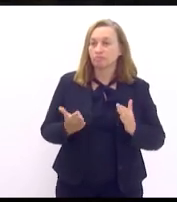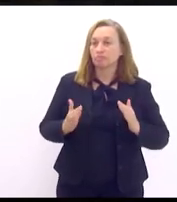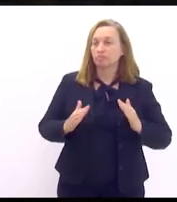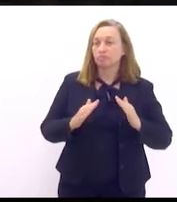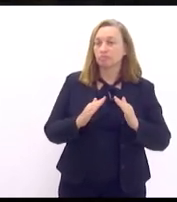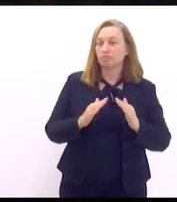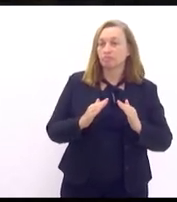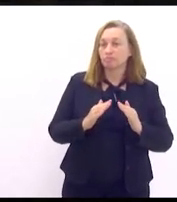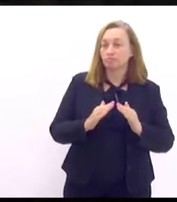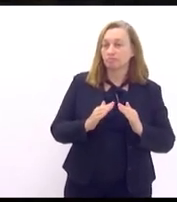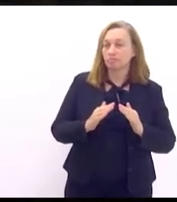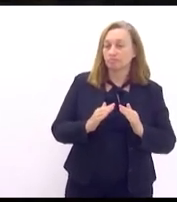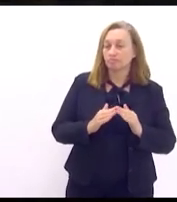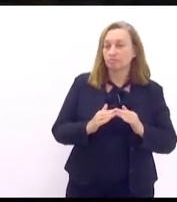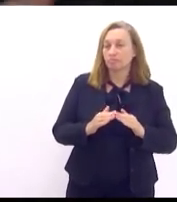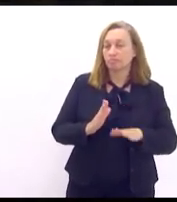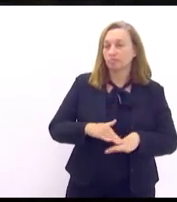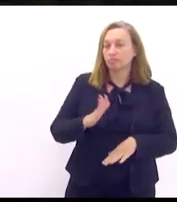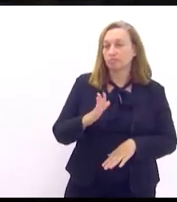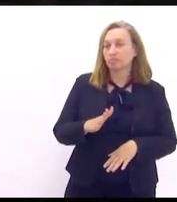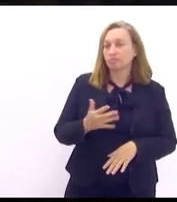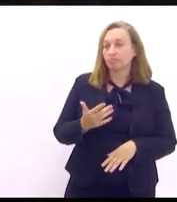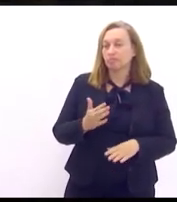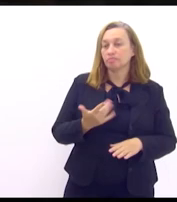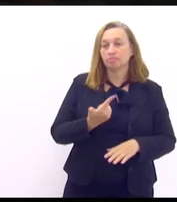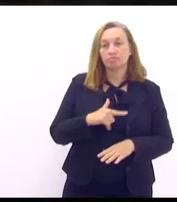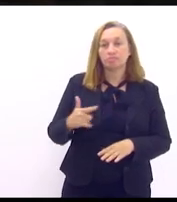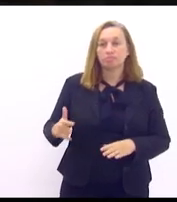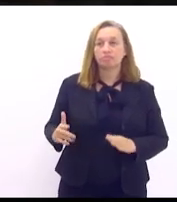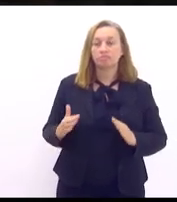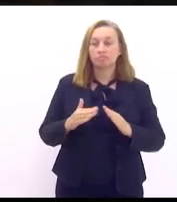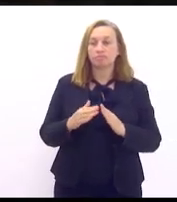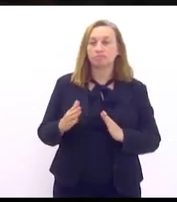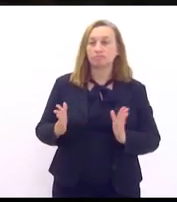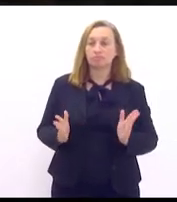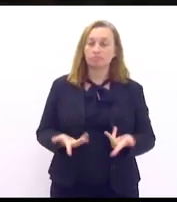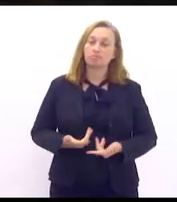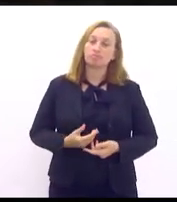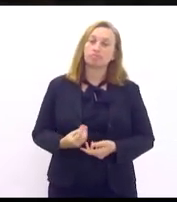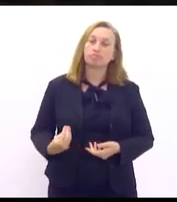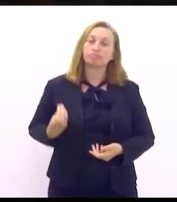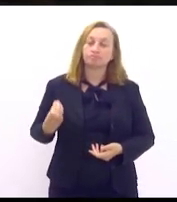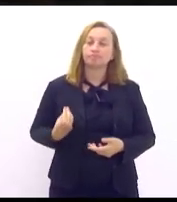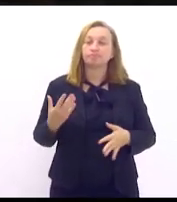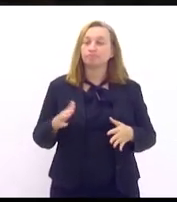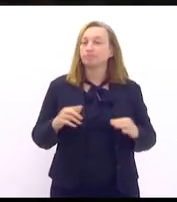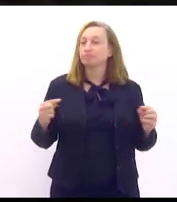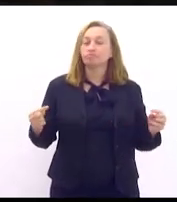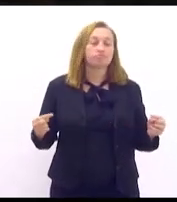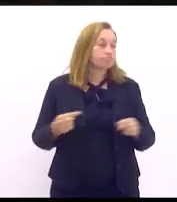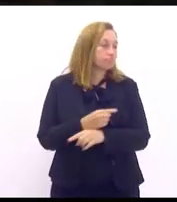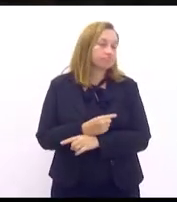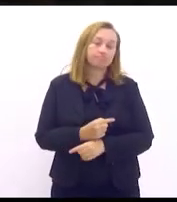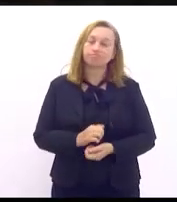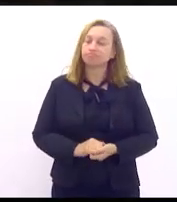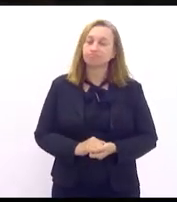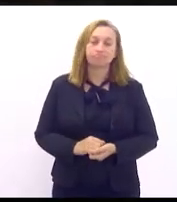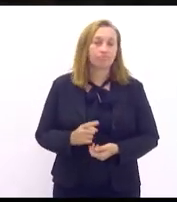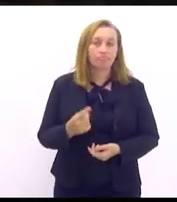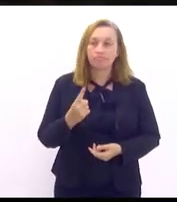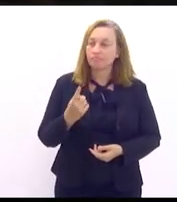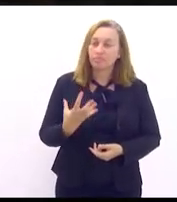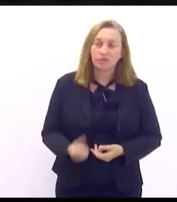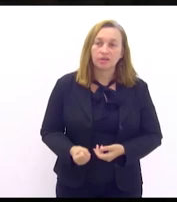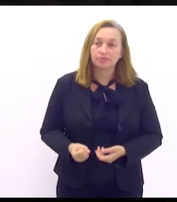Mais, e, no final das contas, ninguém tem um teto para morar. Então, a gente não concorda. Não concorda, não